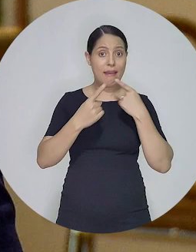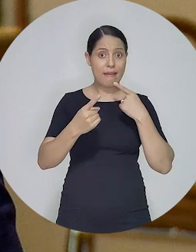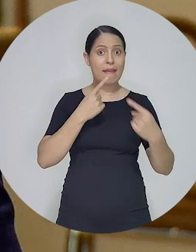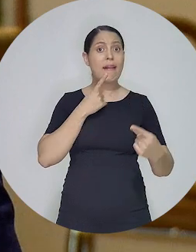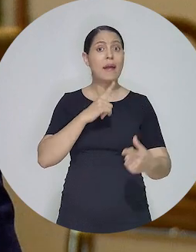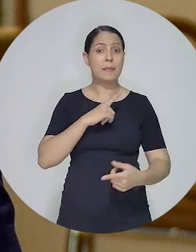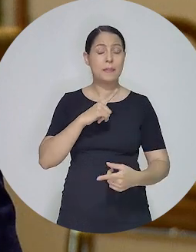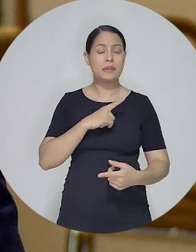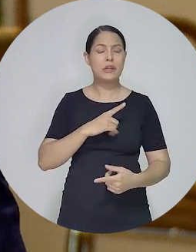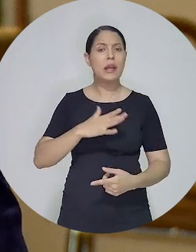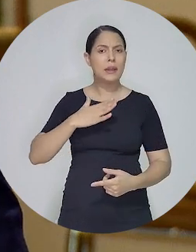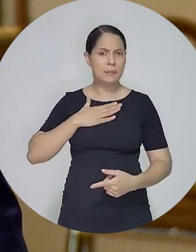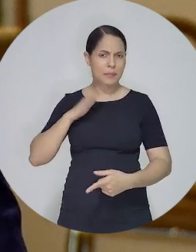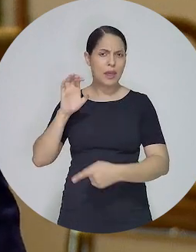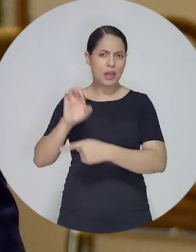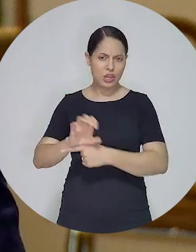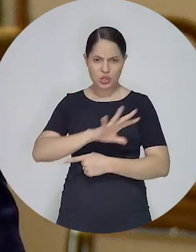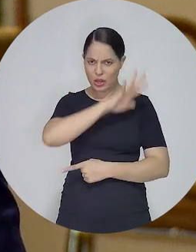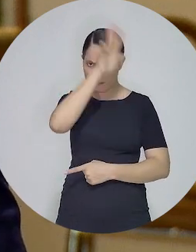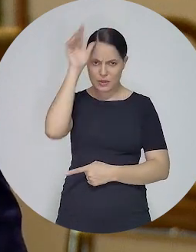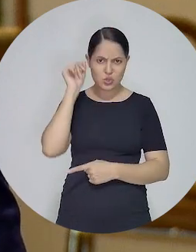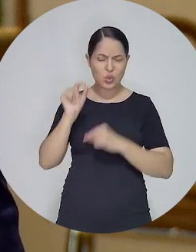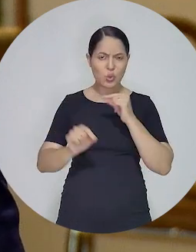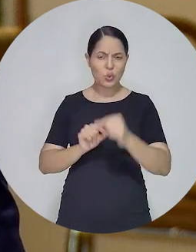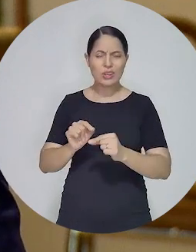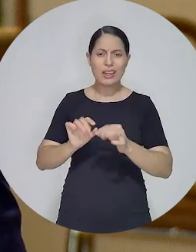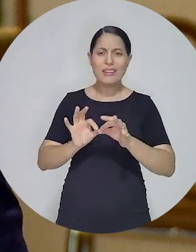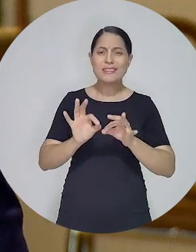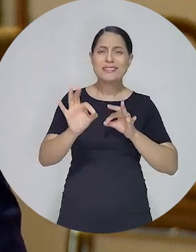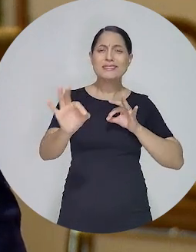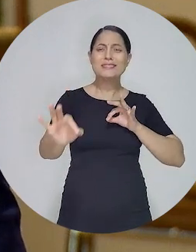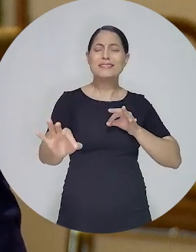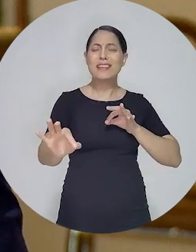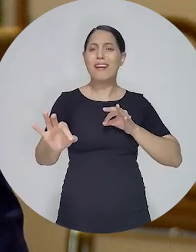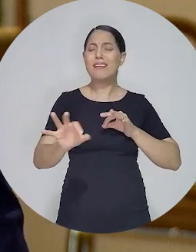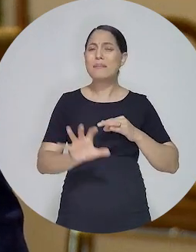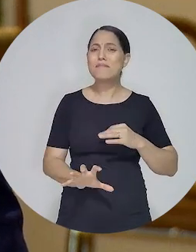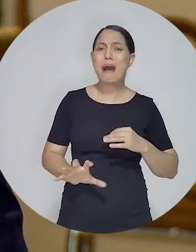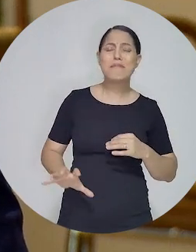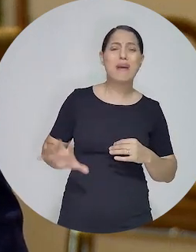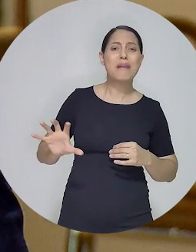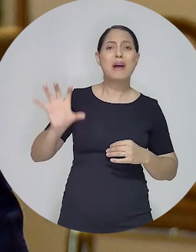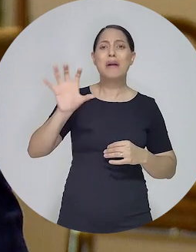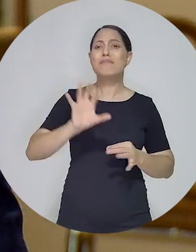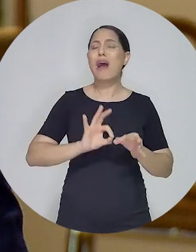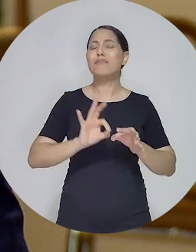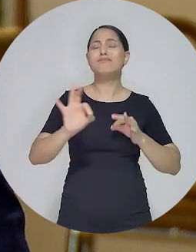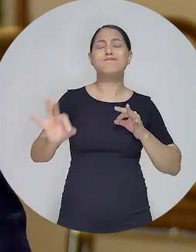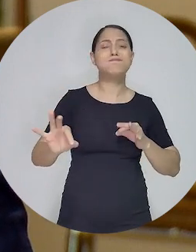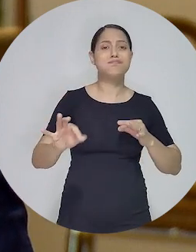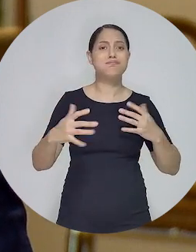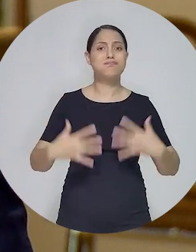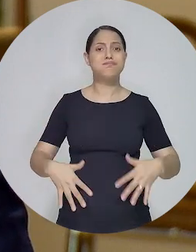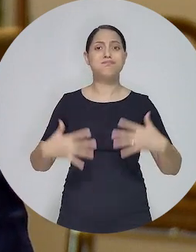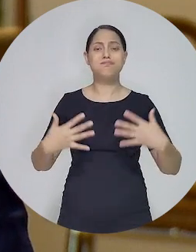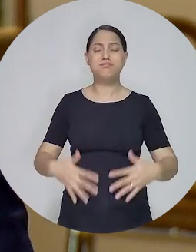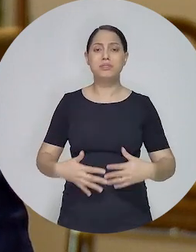reclame dessa advocacia. Eu venho de uma região, eu venho do Amazonas, onde as distâncias são quase que continentais.